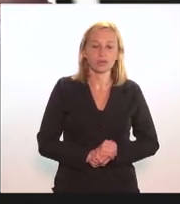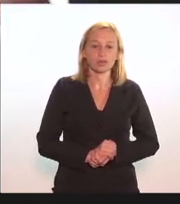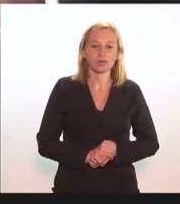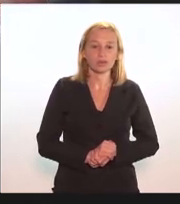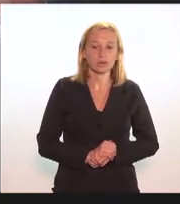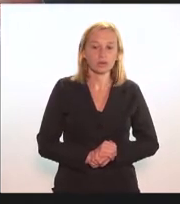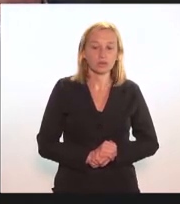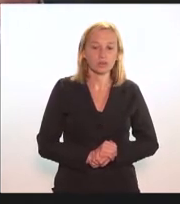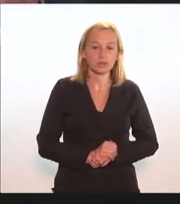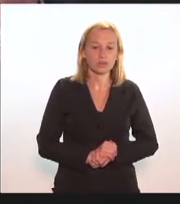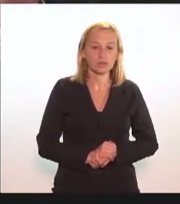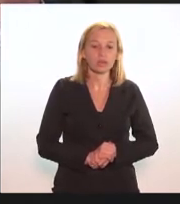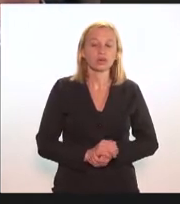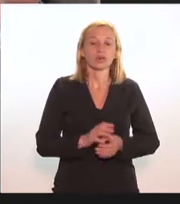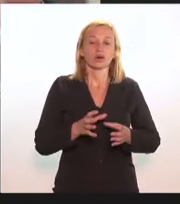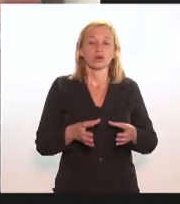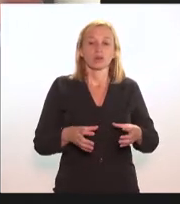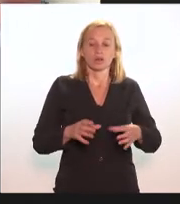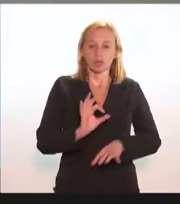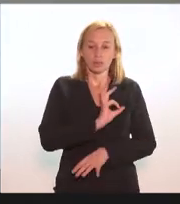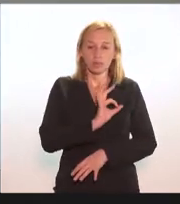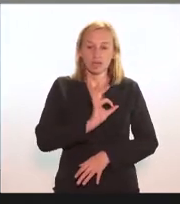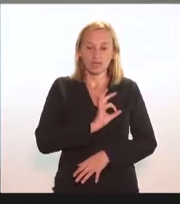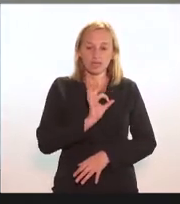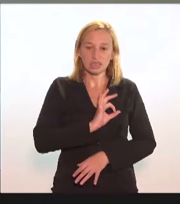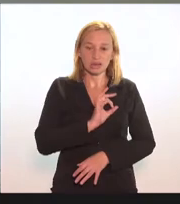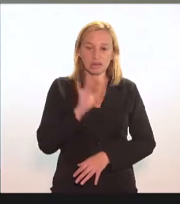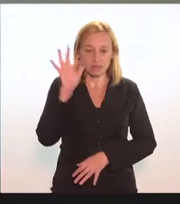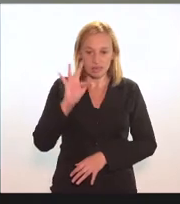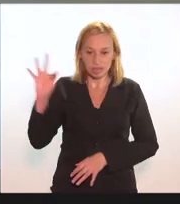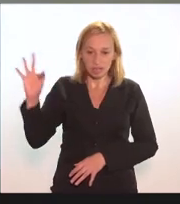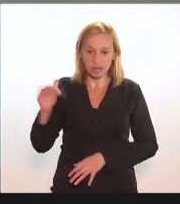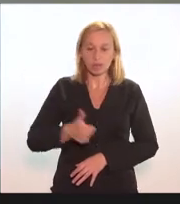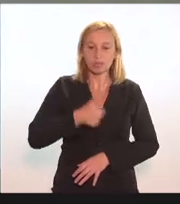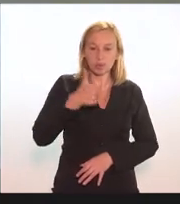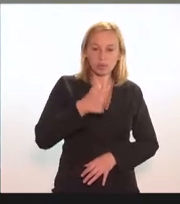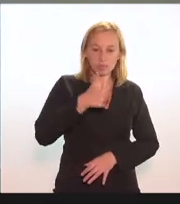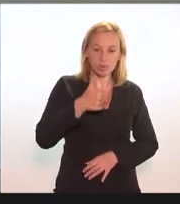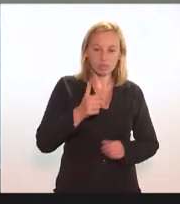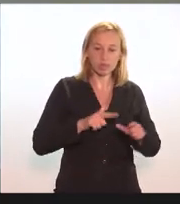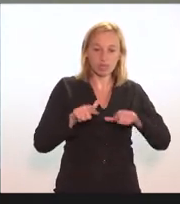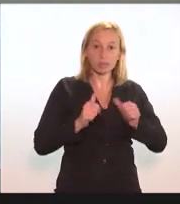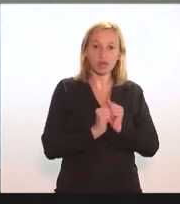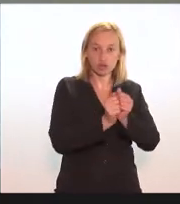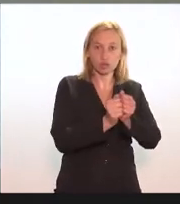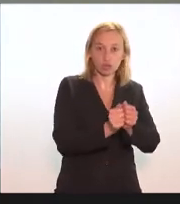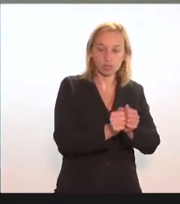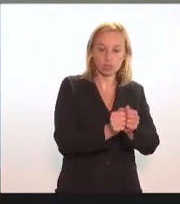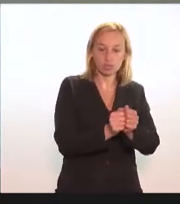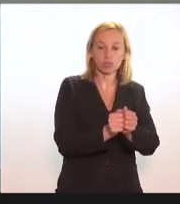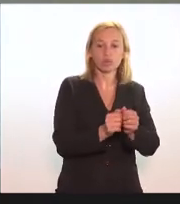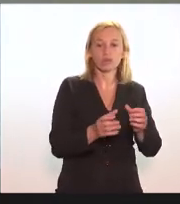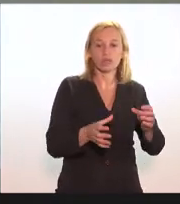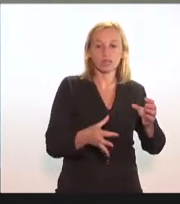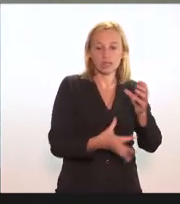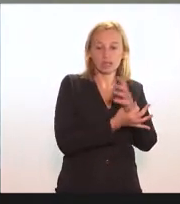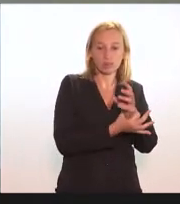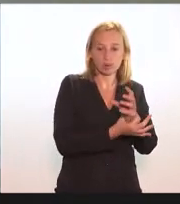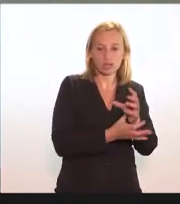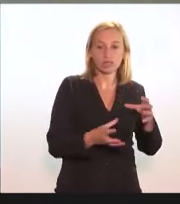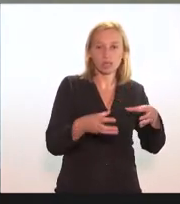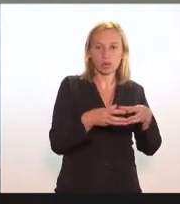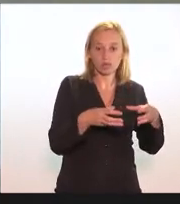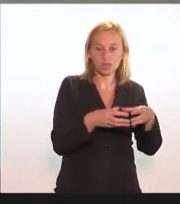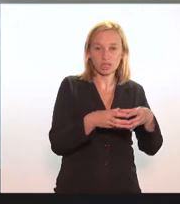O convênio com a Polícia Rodoviária Federal foi o primeiro, tá, para a gente fazer operações com elas e, obviamente, ter a proteção da Polícia